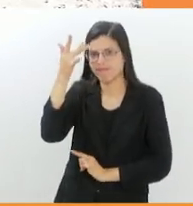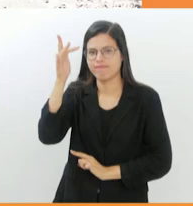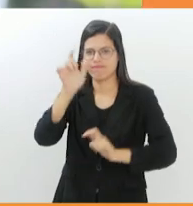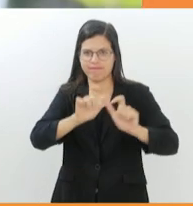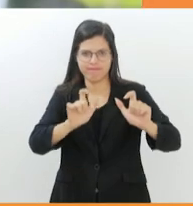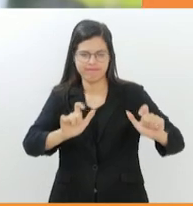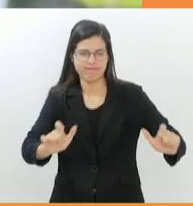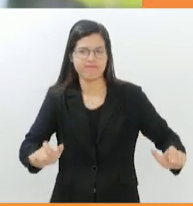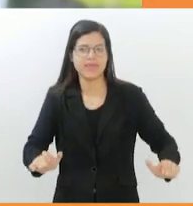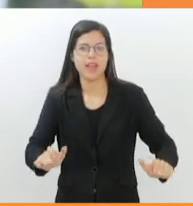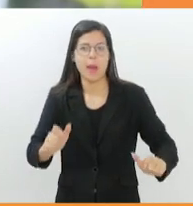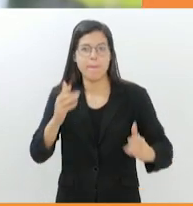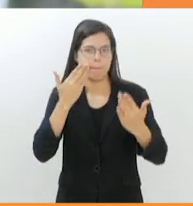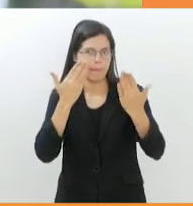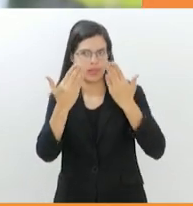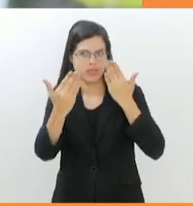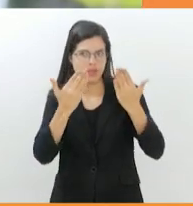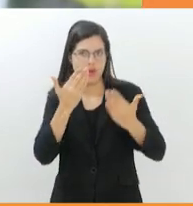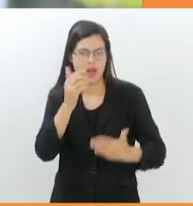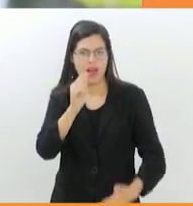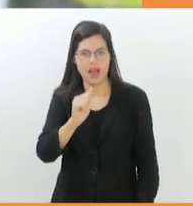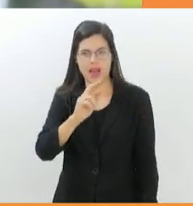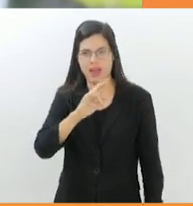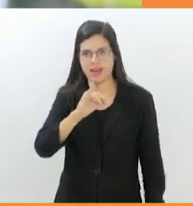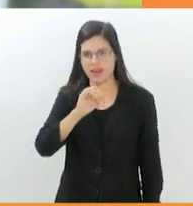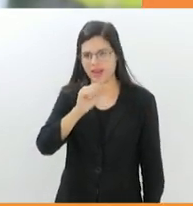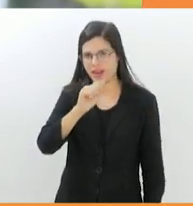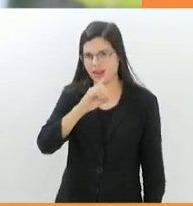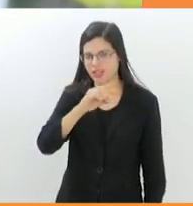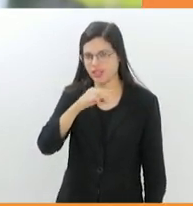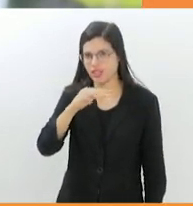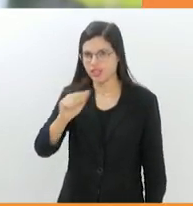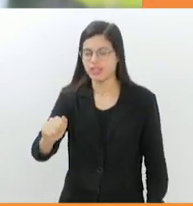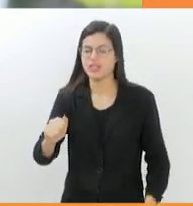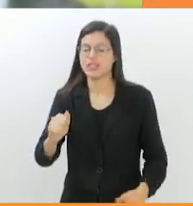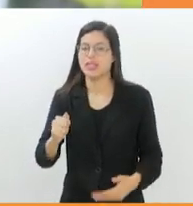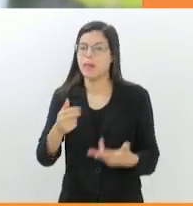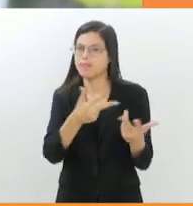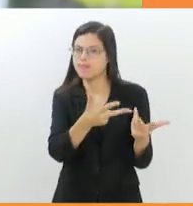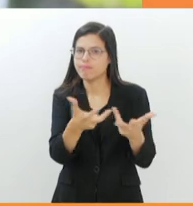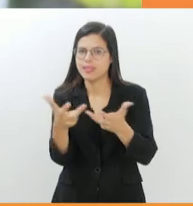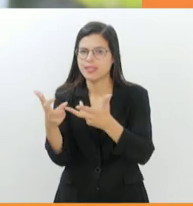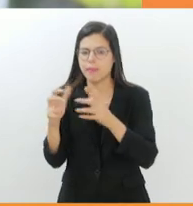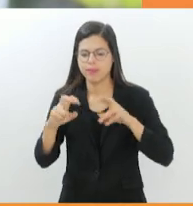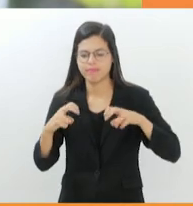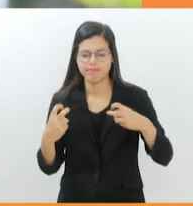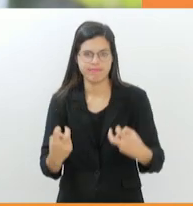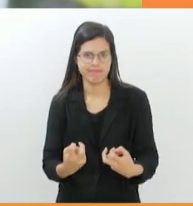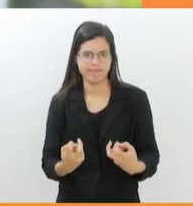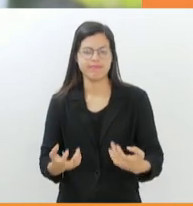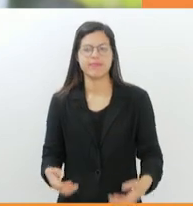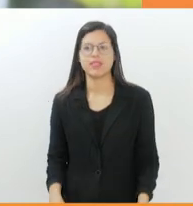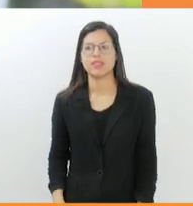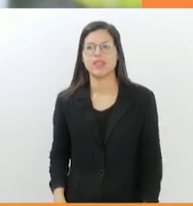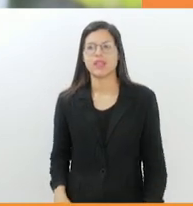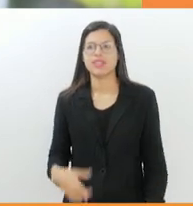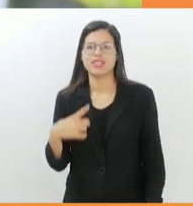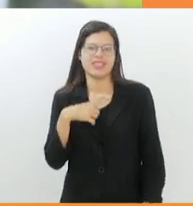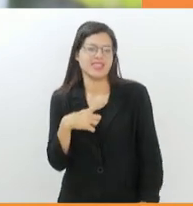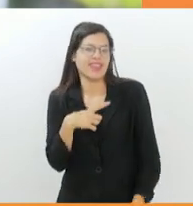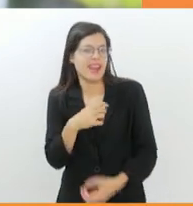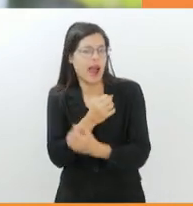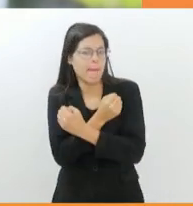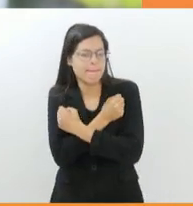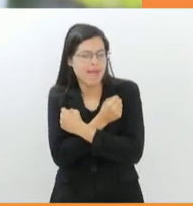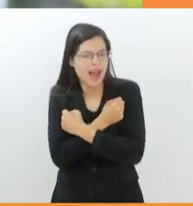participantes. A psicóloga Ariadne Oliveira conta o que tem observado nas rodas de conversa. A gente tem abraços, a gente tem